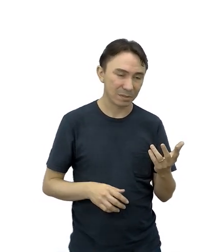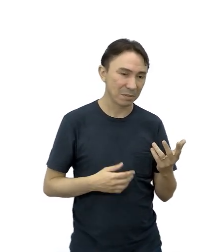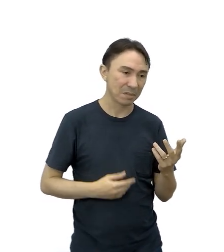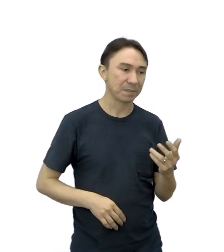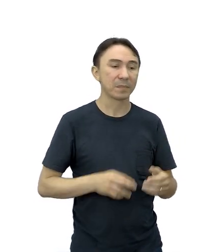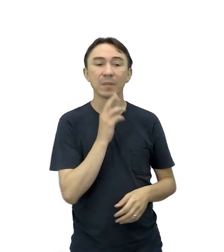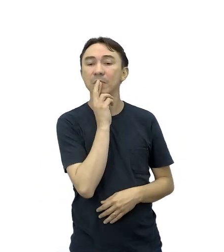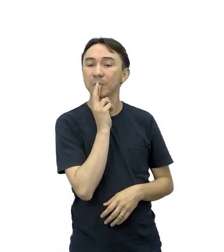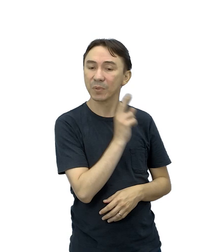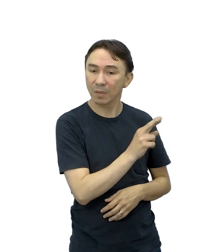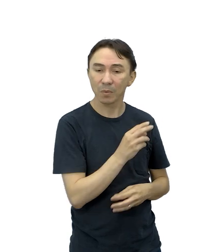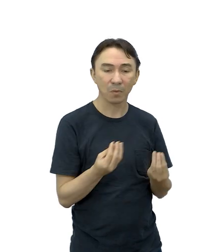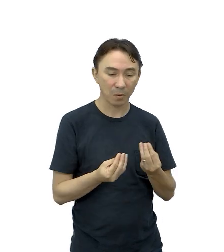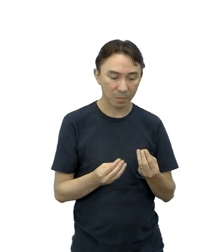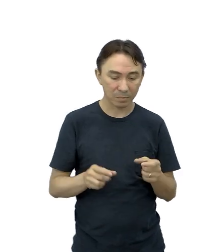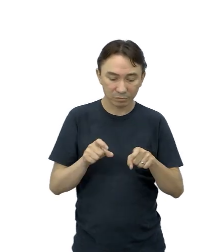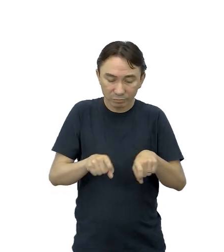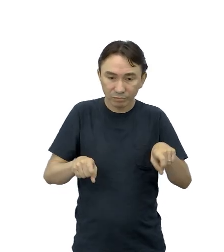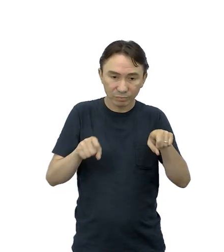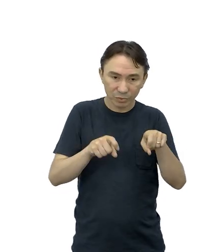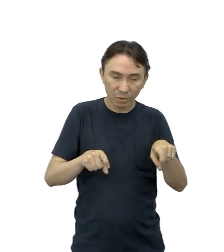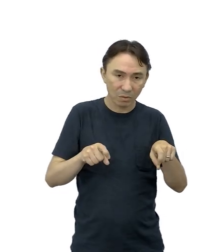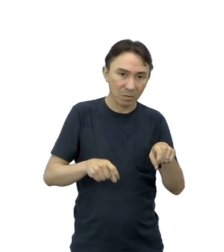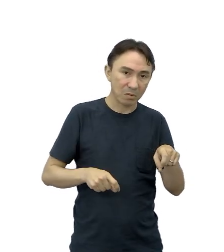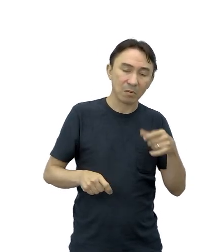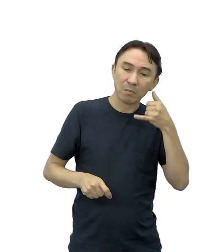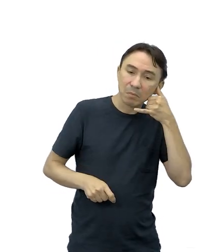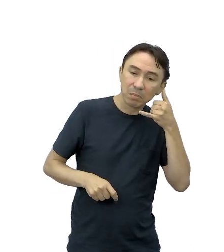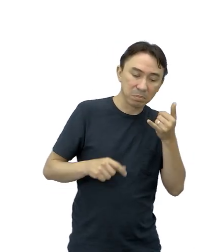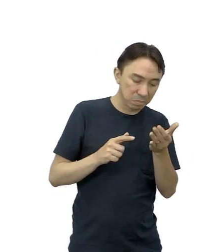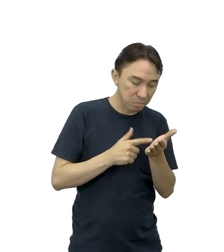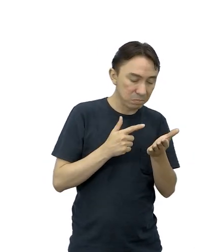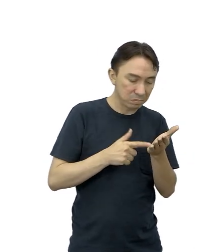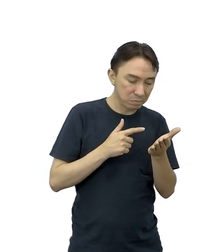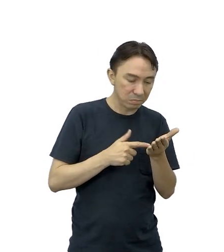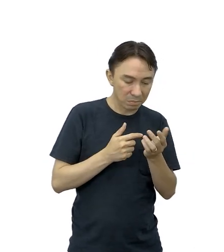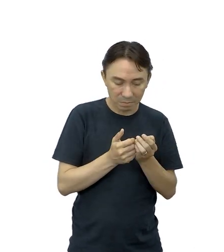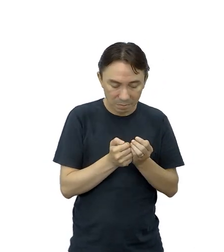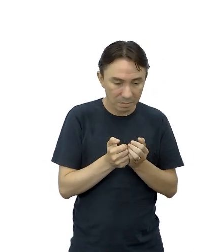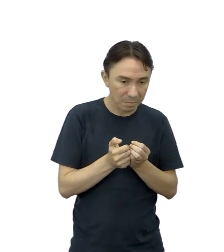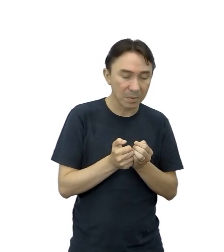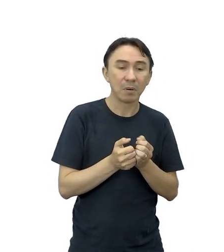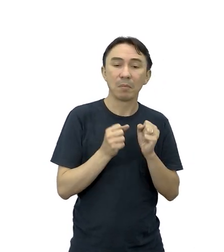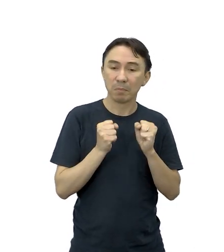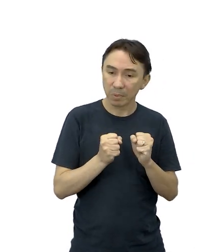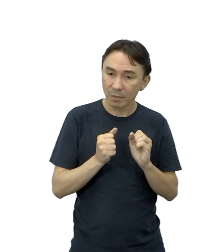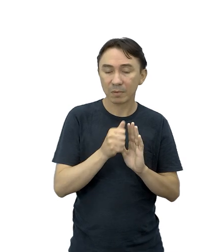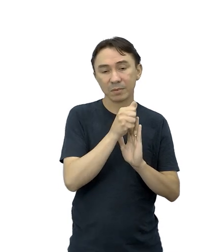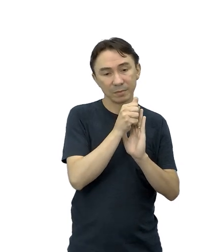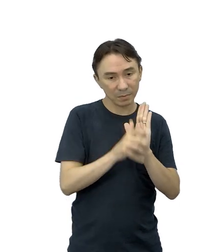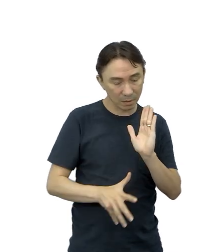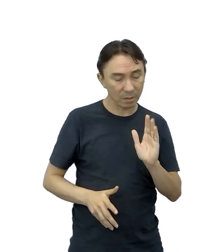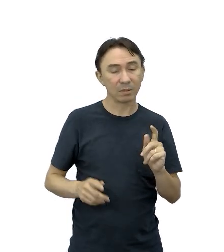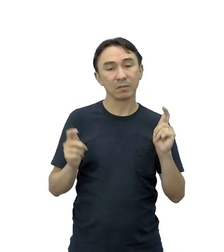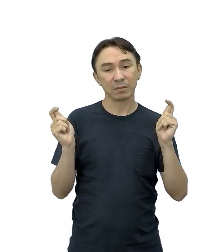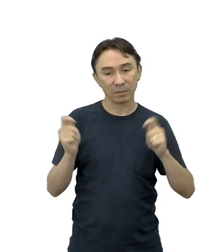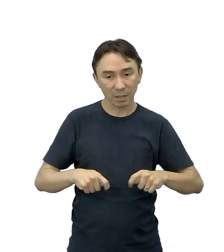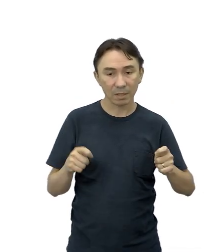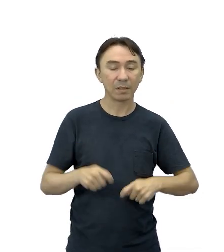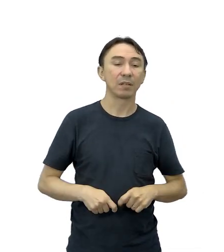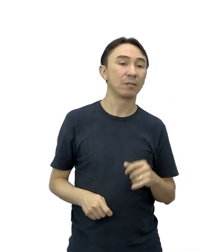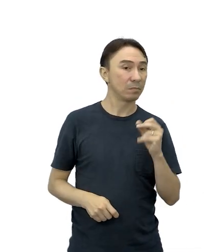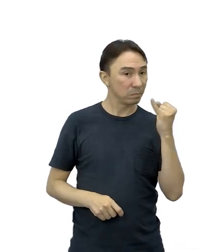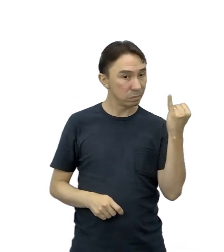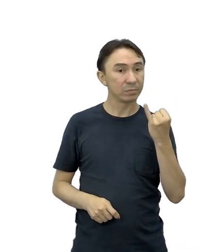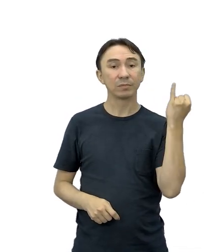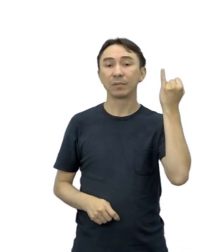computador, smartphones, e reforçar as habilidades que ainda apresentam dificuldades. Então, é uma ferramenta muito importante também, e o professor, sabendo